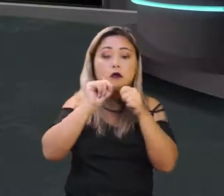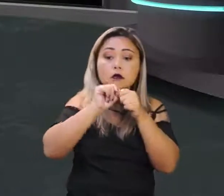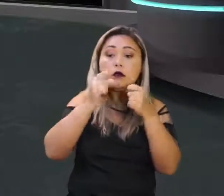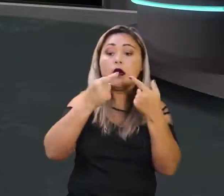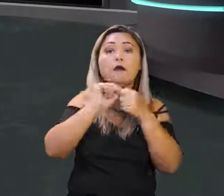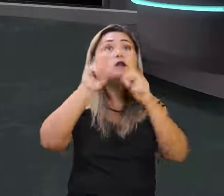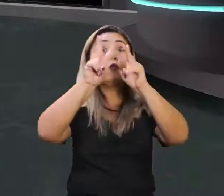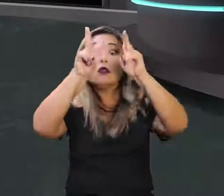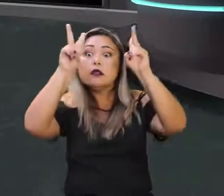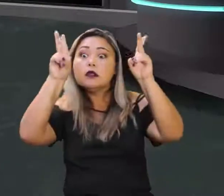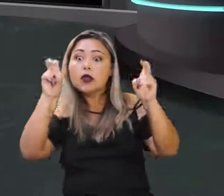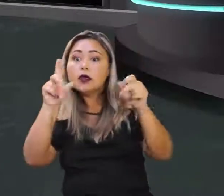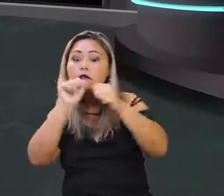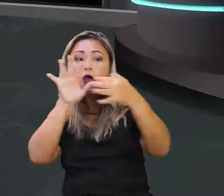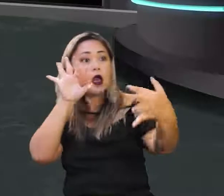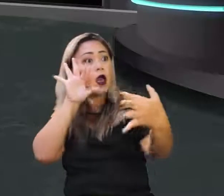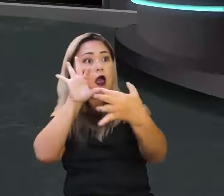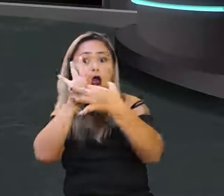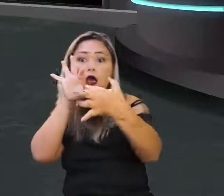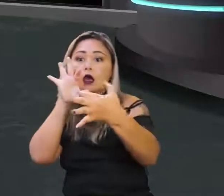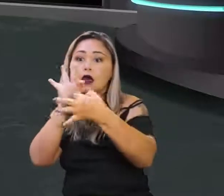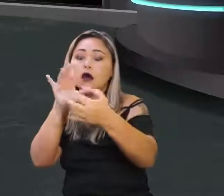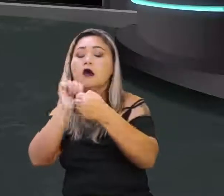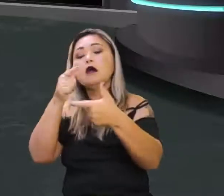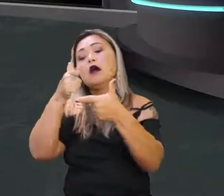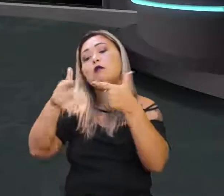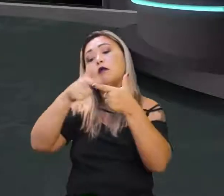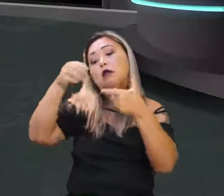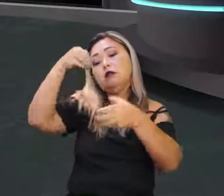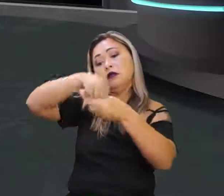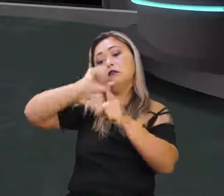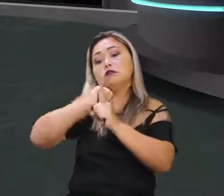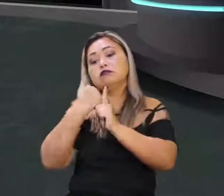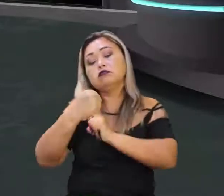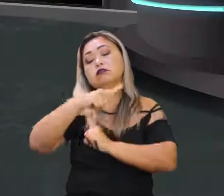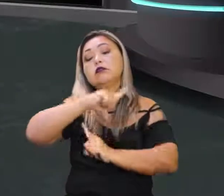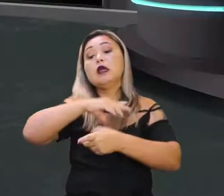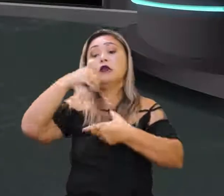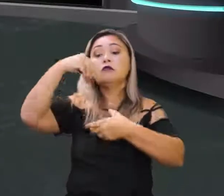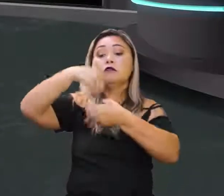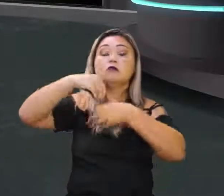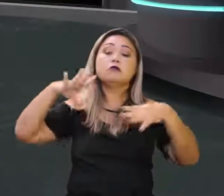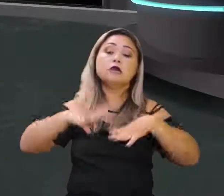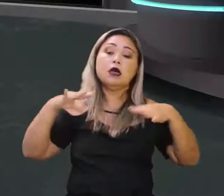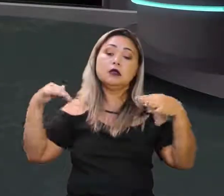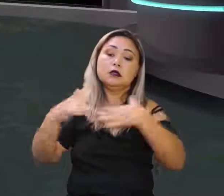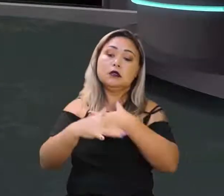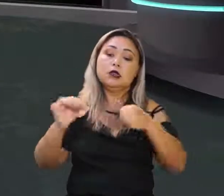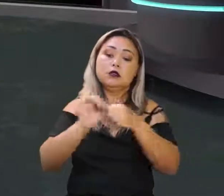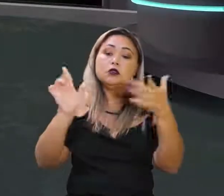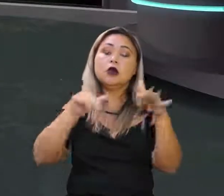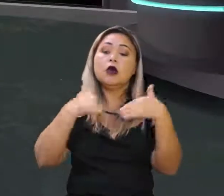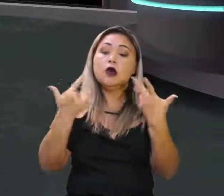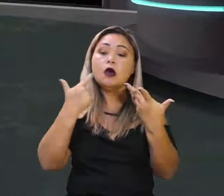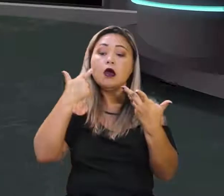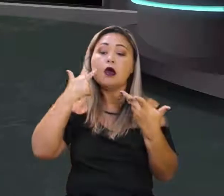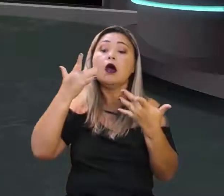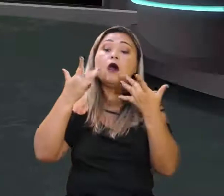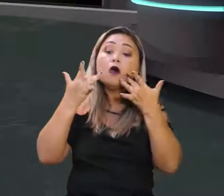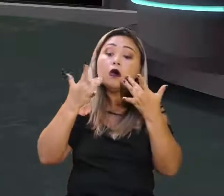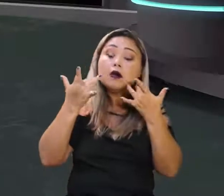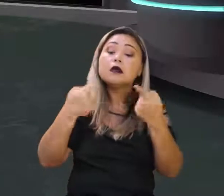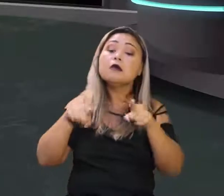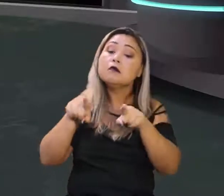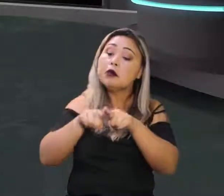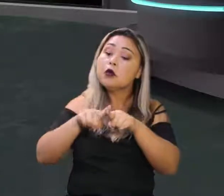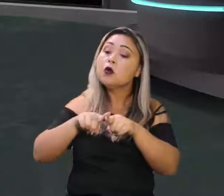sobre algum tema relativo aos problemas sociais, problemas da cidade. Mas o teatro também conta suas histórias. E uma